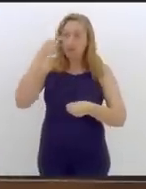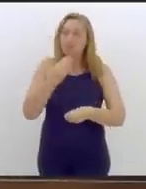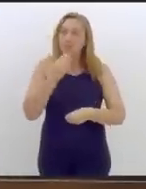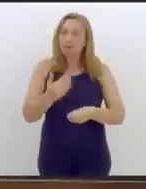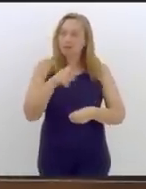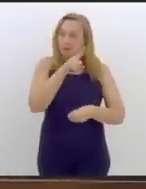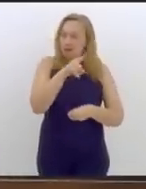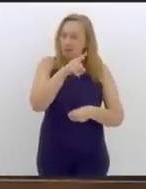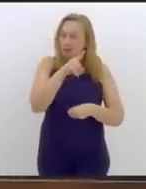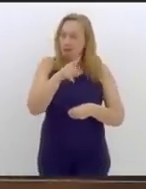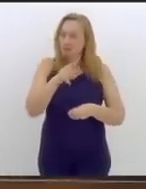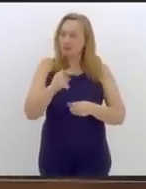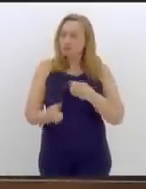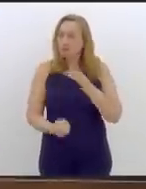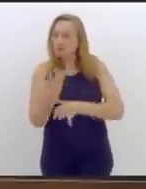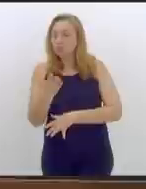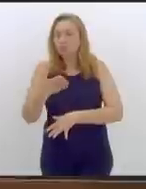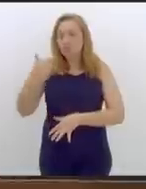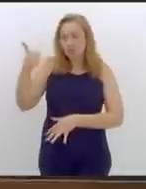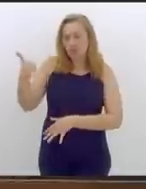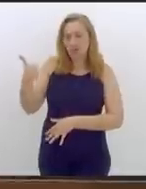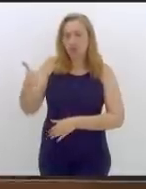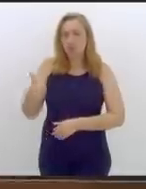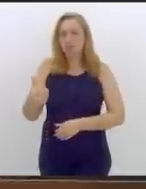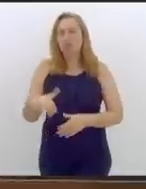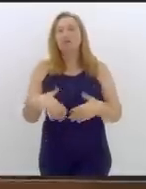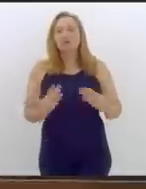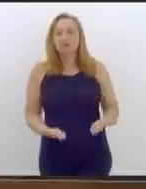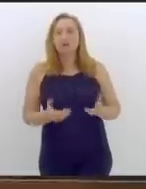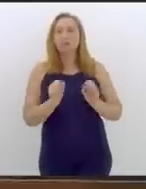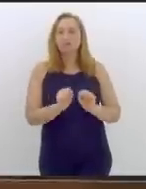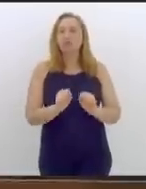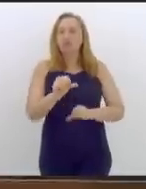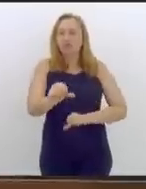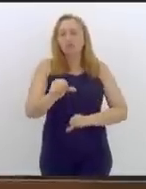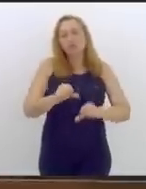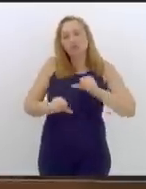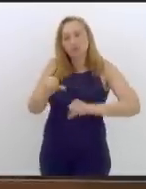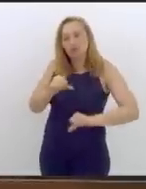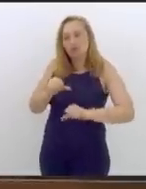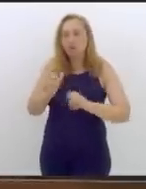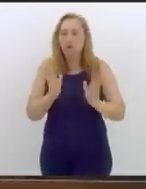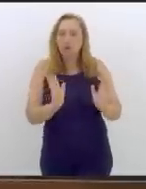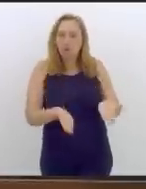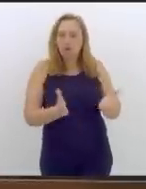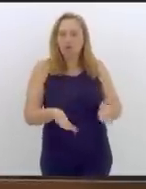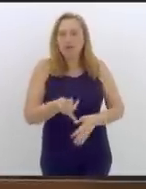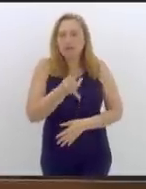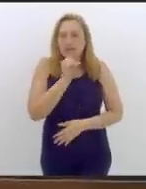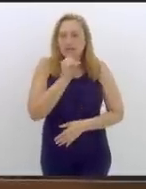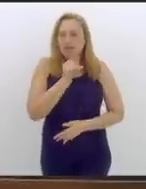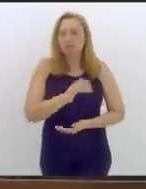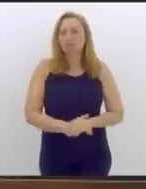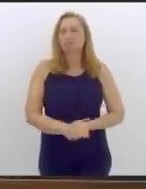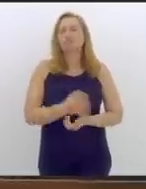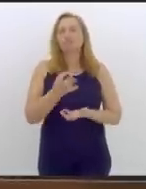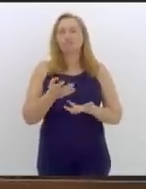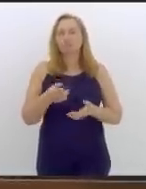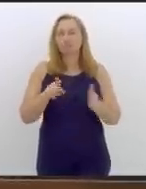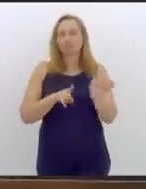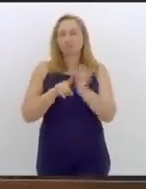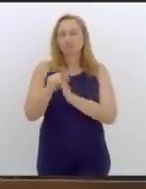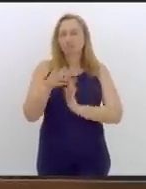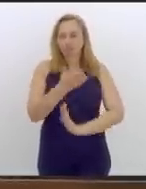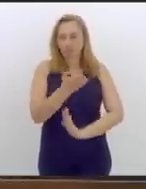aí para que eles possam produzir bem então quer dizer pode ser uma troca hoje por exemplo E aí eu quero também fazer uma pergunta